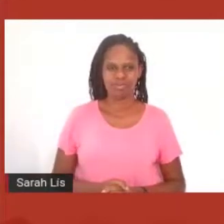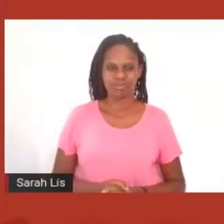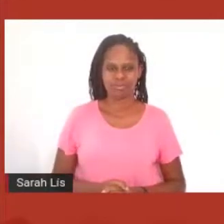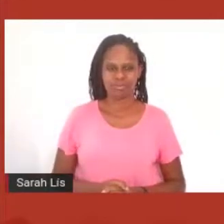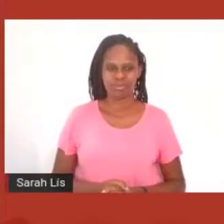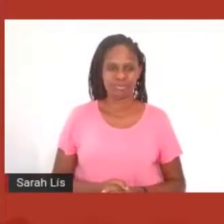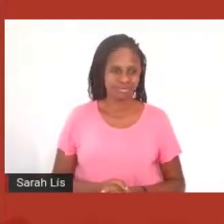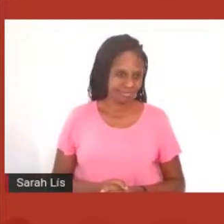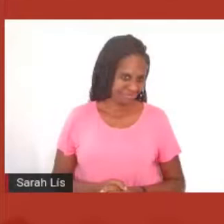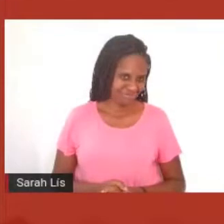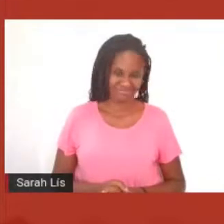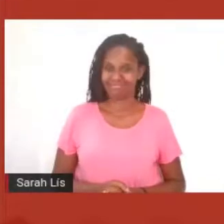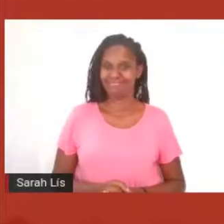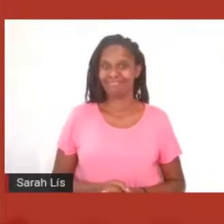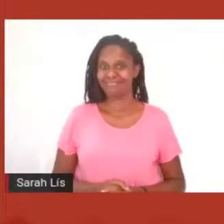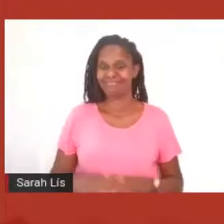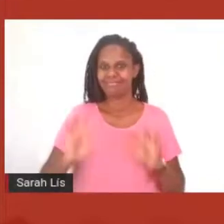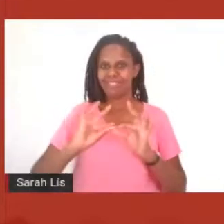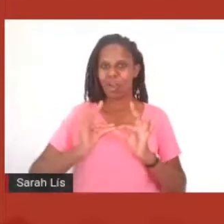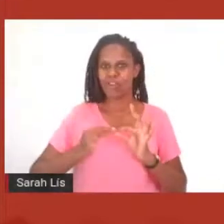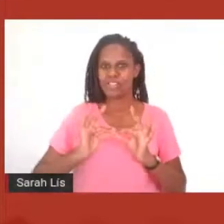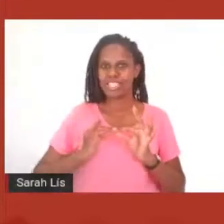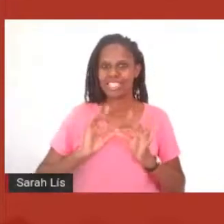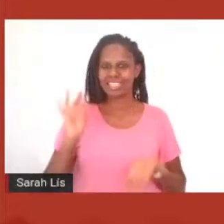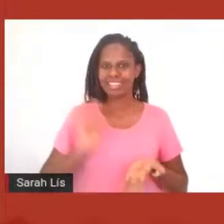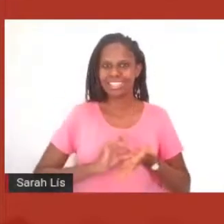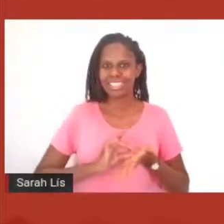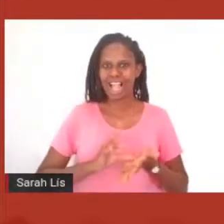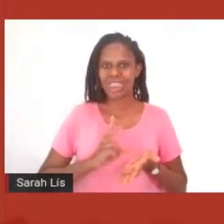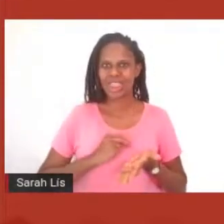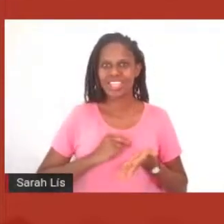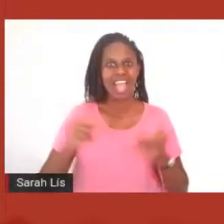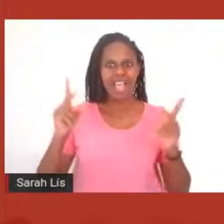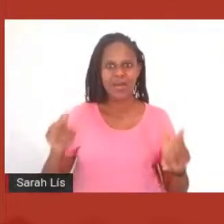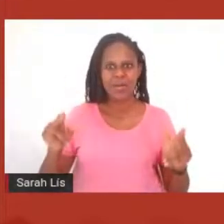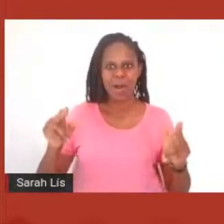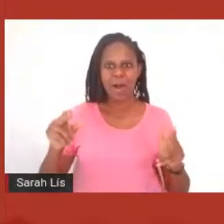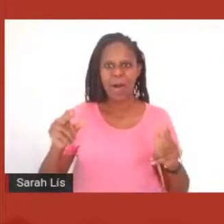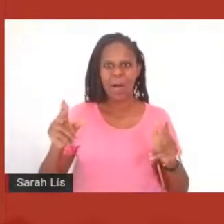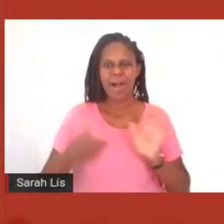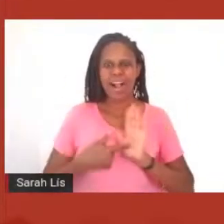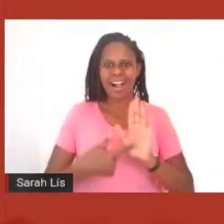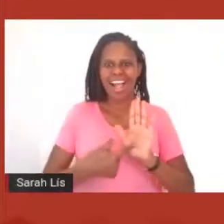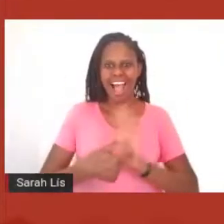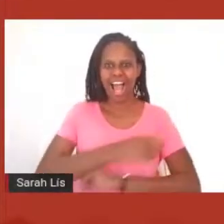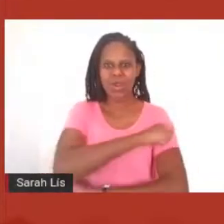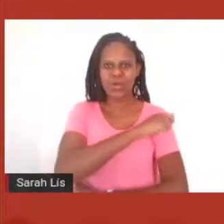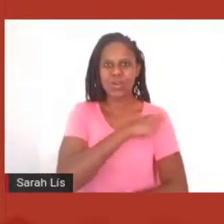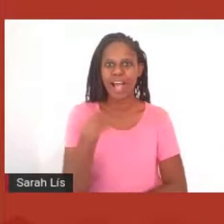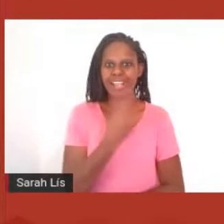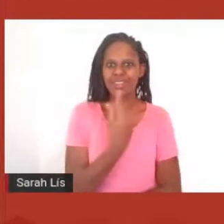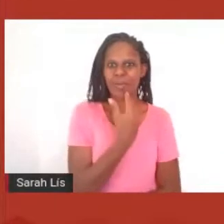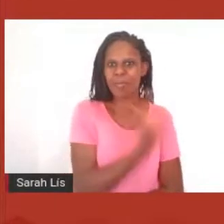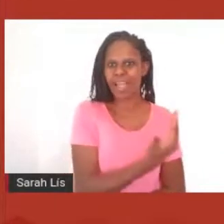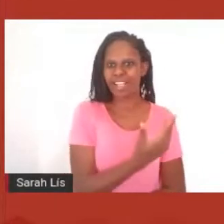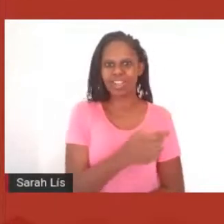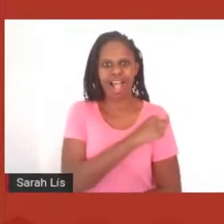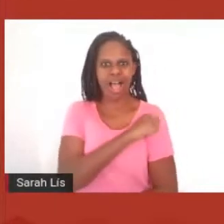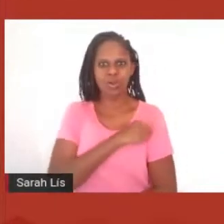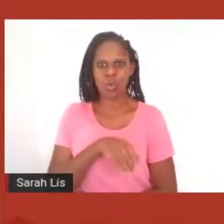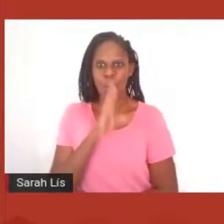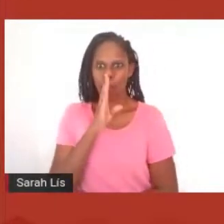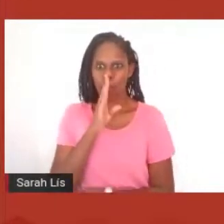A oficina está tão realística que é assim que funciona com os alunos também, né, Conrado? Quando a gente pede, nenhum aluno se manifesta. Então, está bem real,